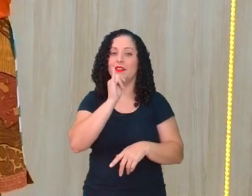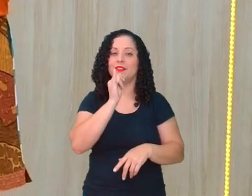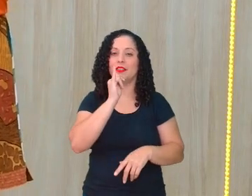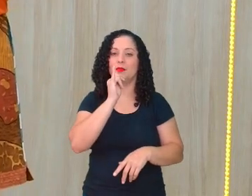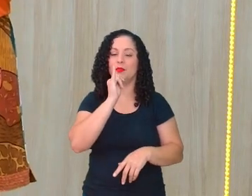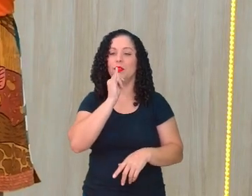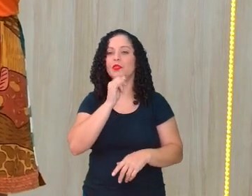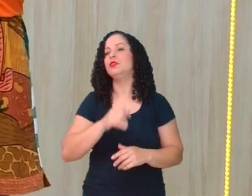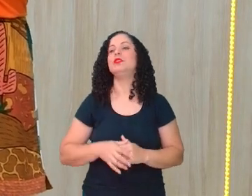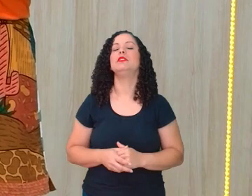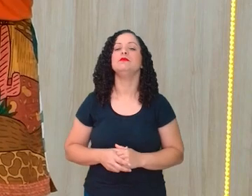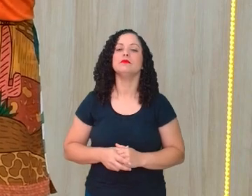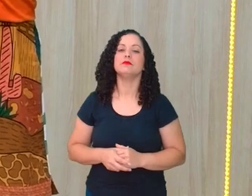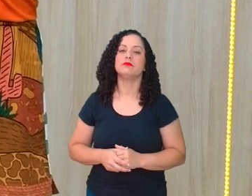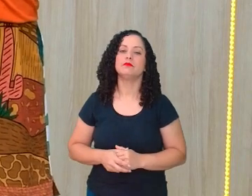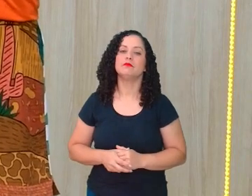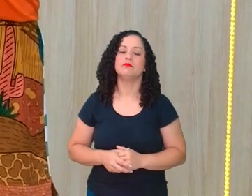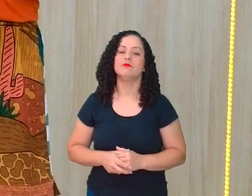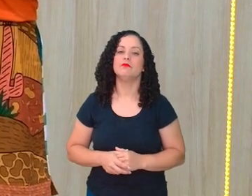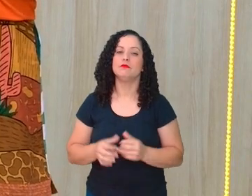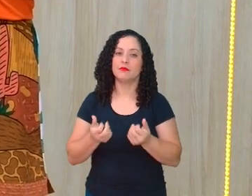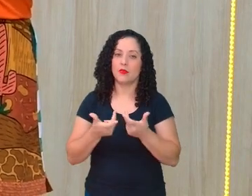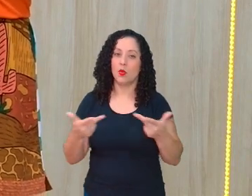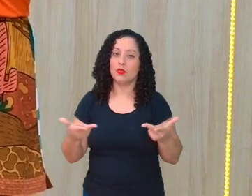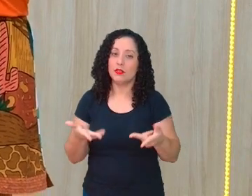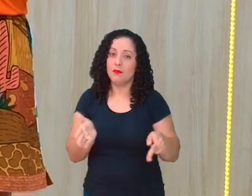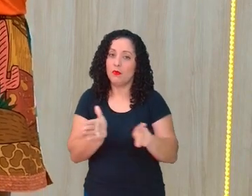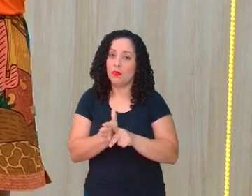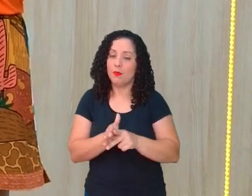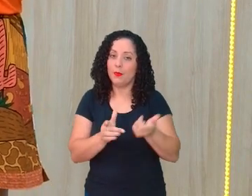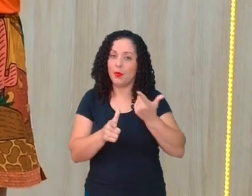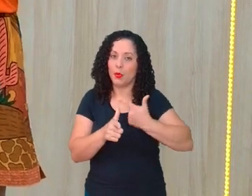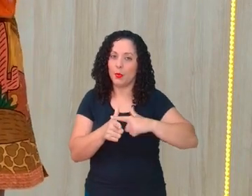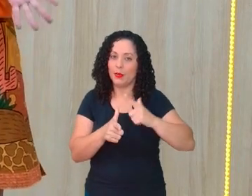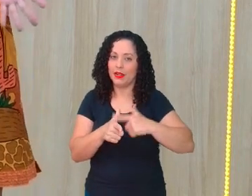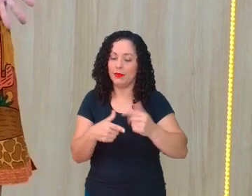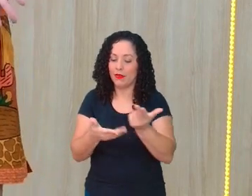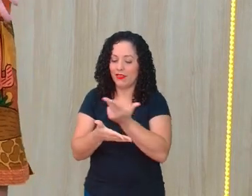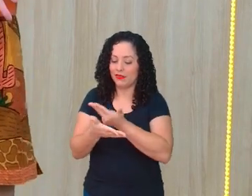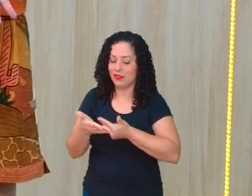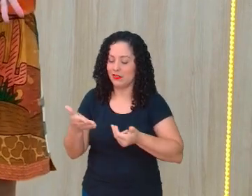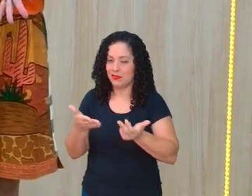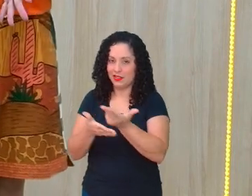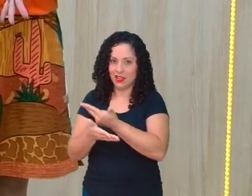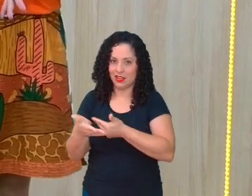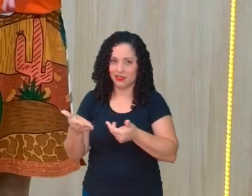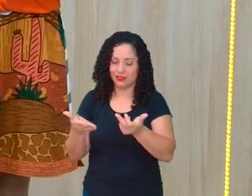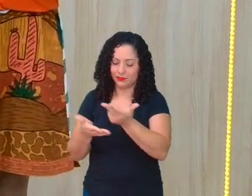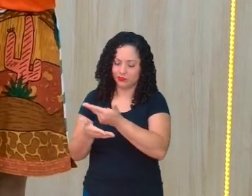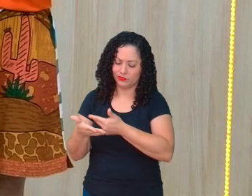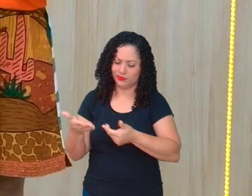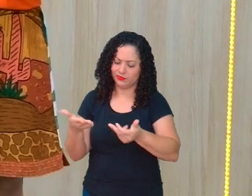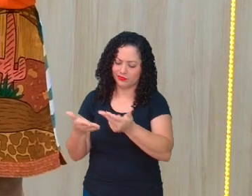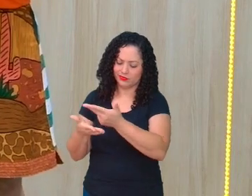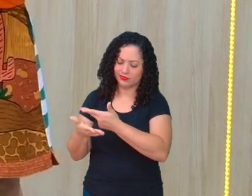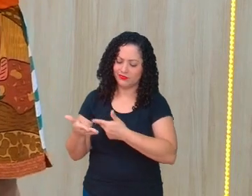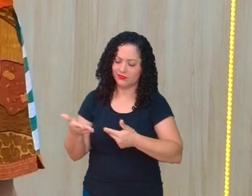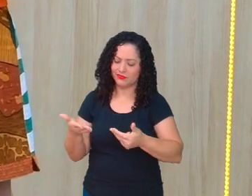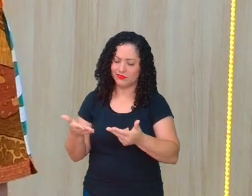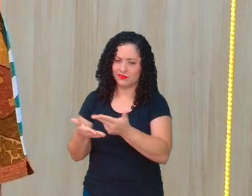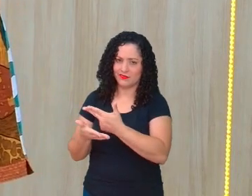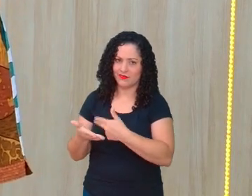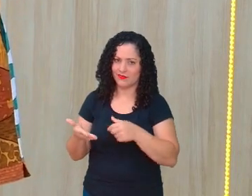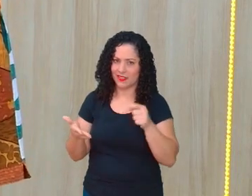vocês, de uma situação problema em arte. Por exemplo, quando você vai desenhar. Né? Quando você vai